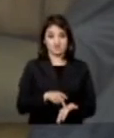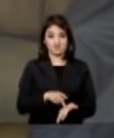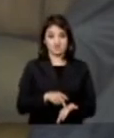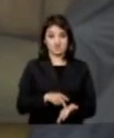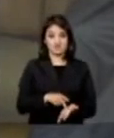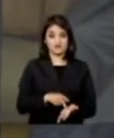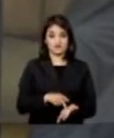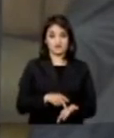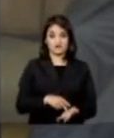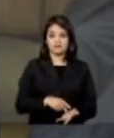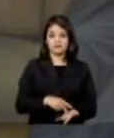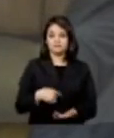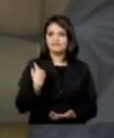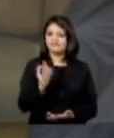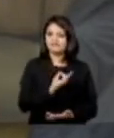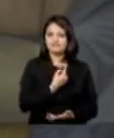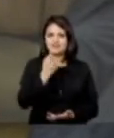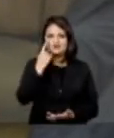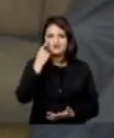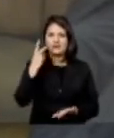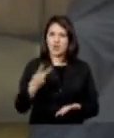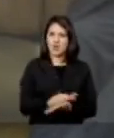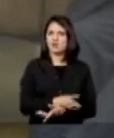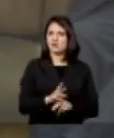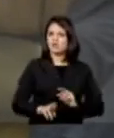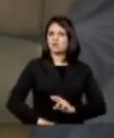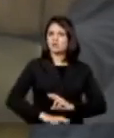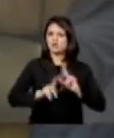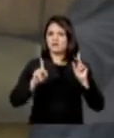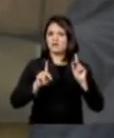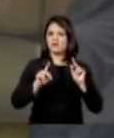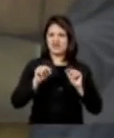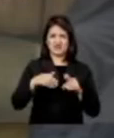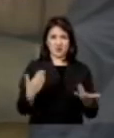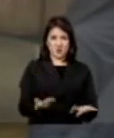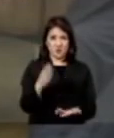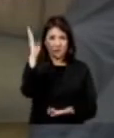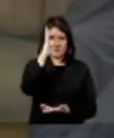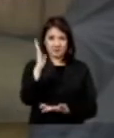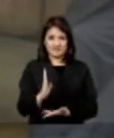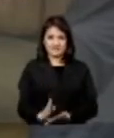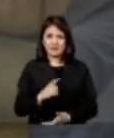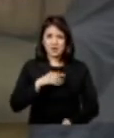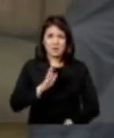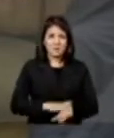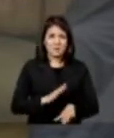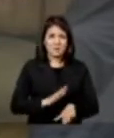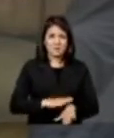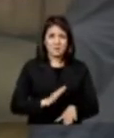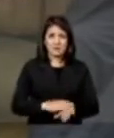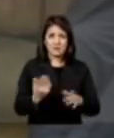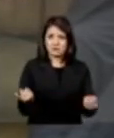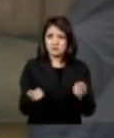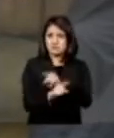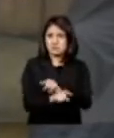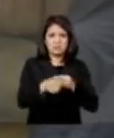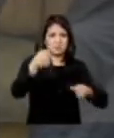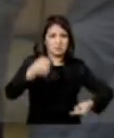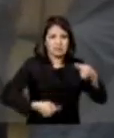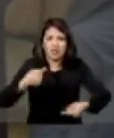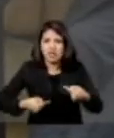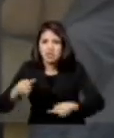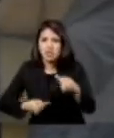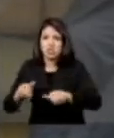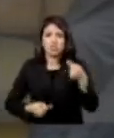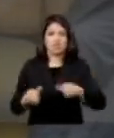visto no nosso país. O país enfrenta uma fase de discórdias quase patológicas, ou seja,